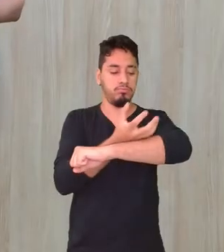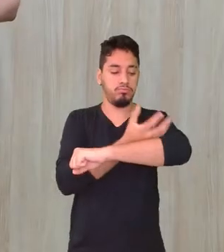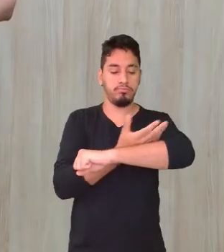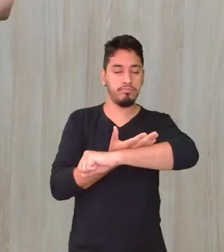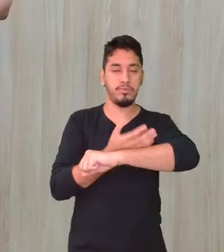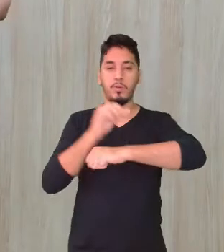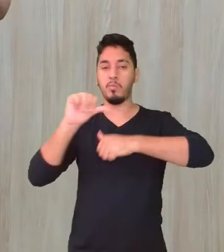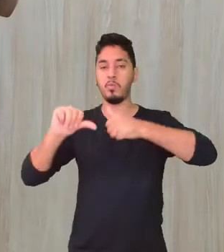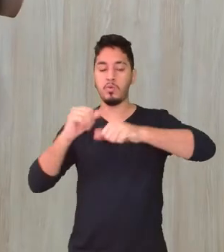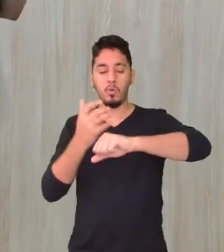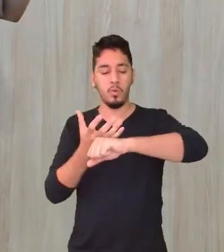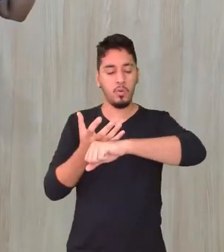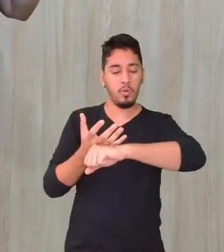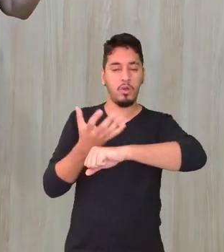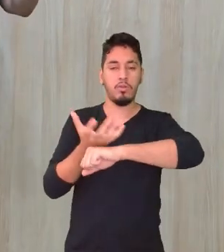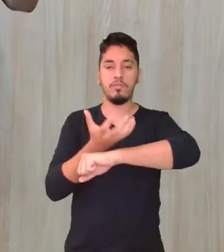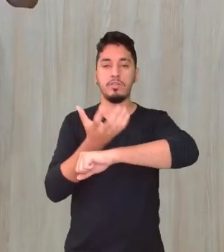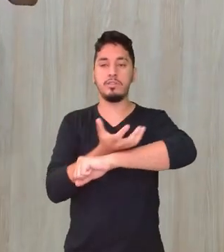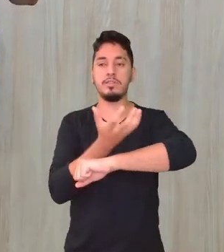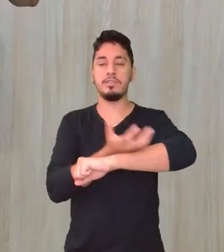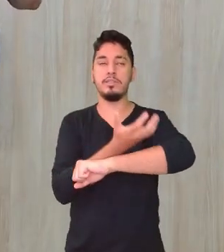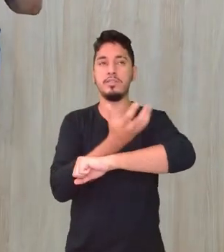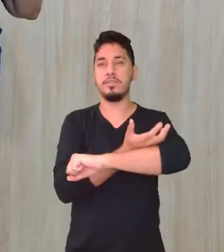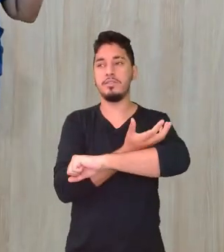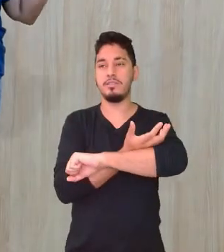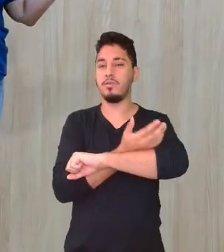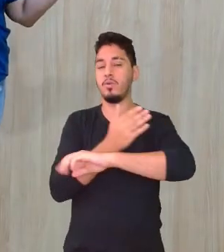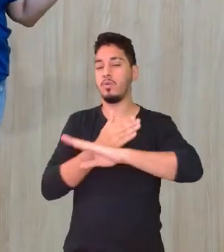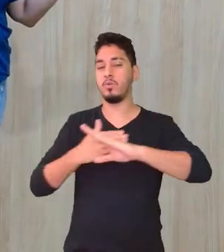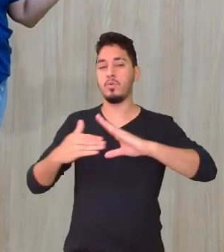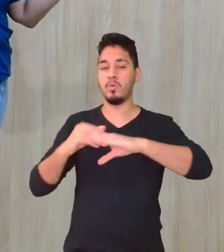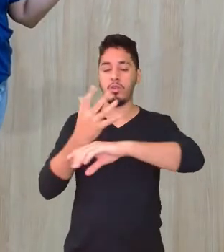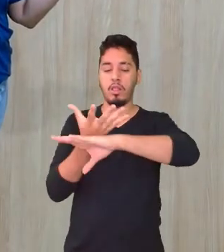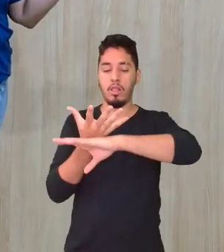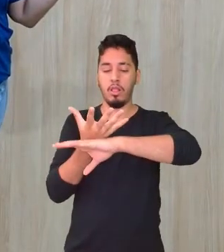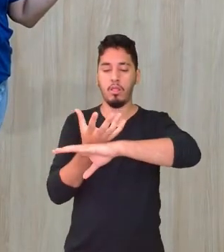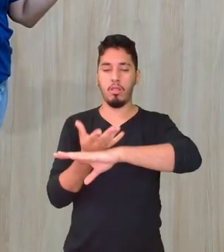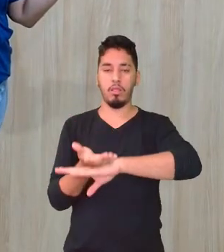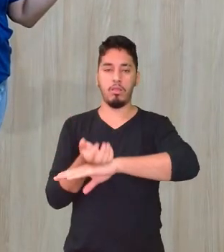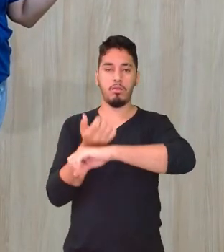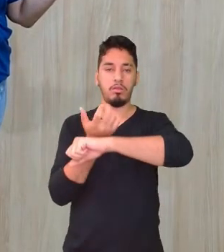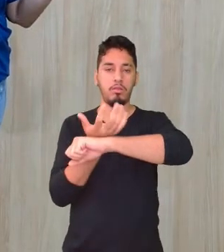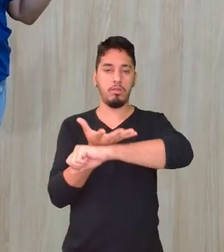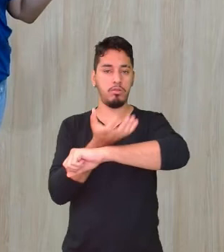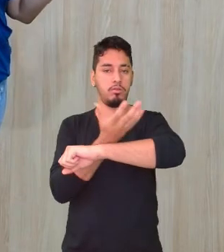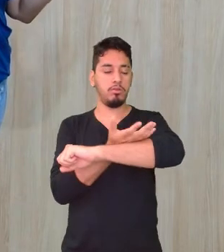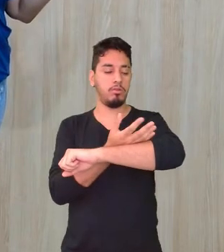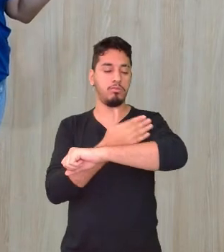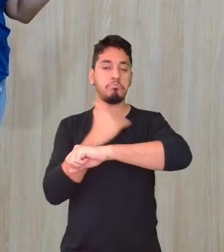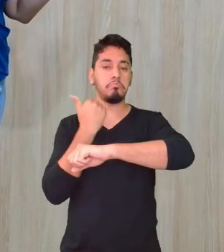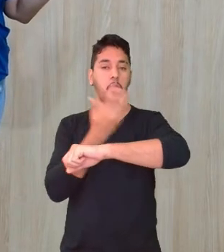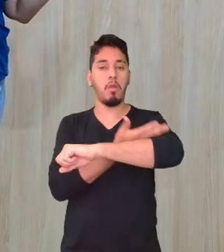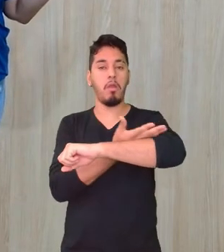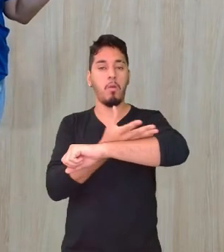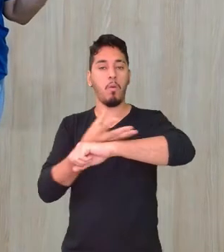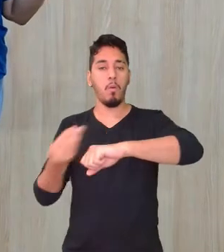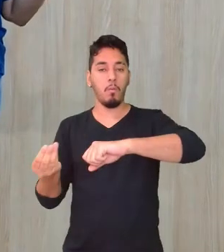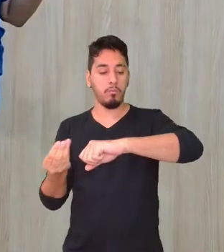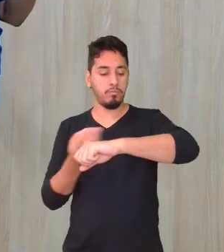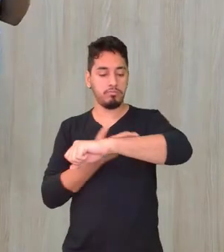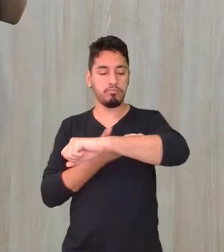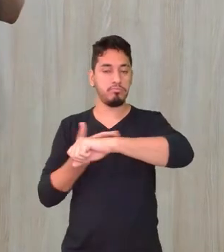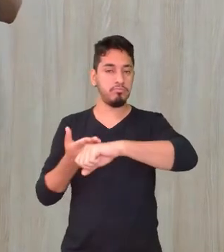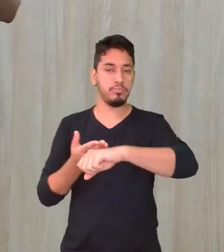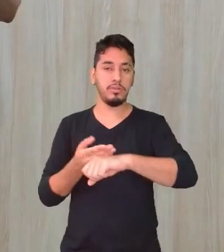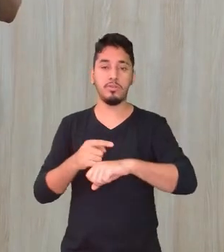chuvas alterado, a vegetação foi toda exterminada por falta de chuvas, né? Ela não estava acostumada com isso, né?